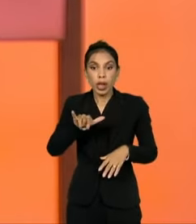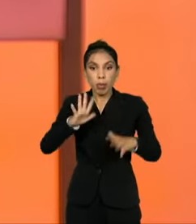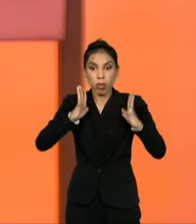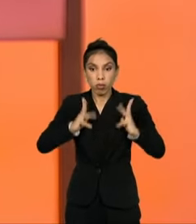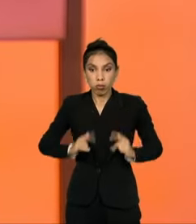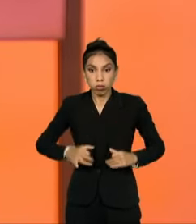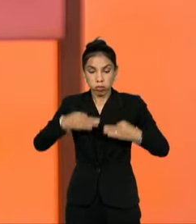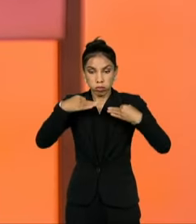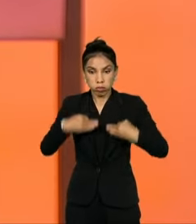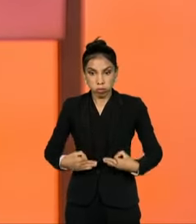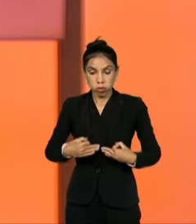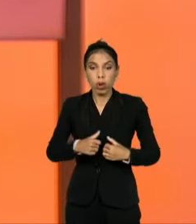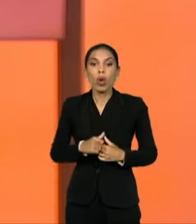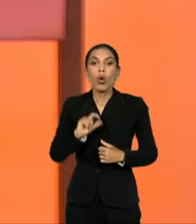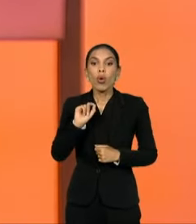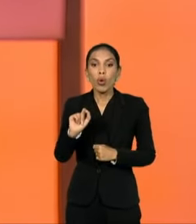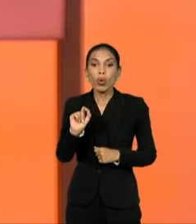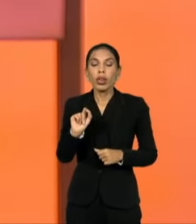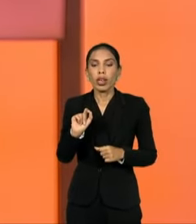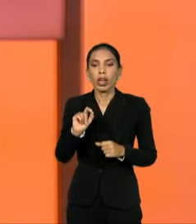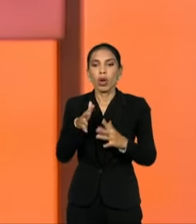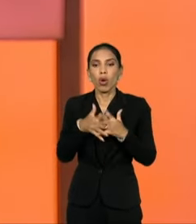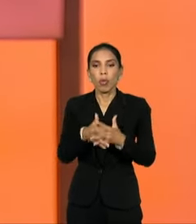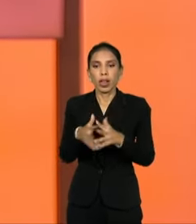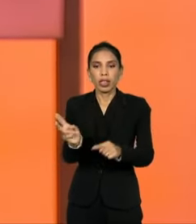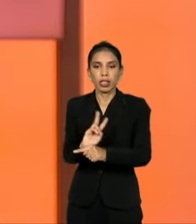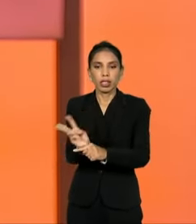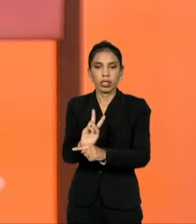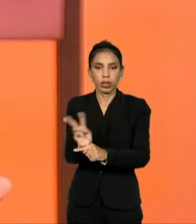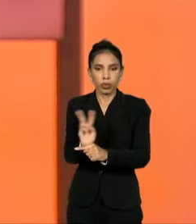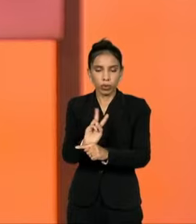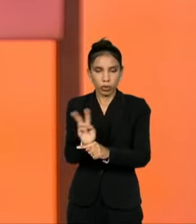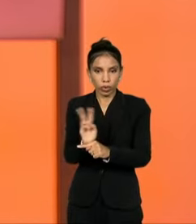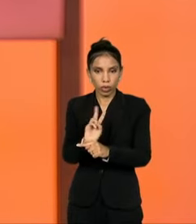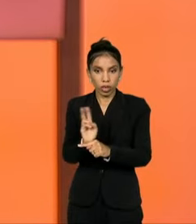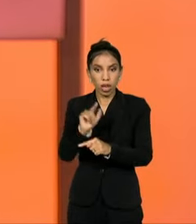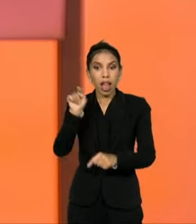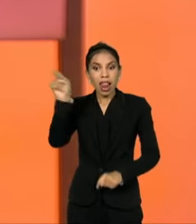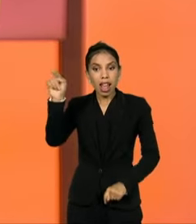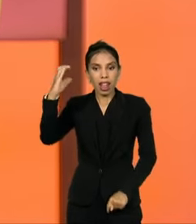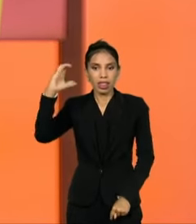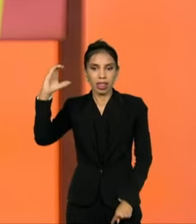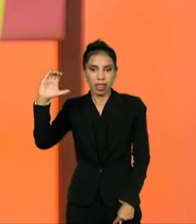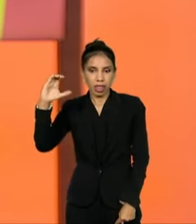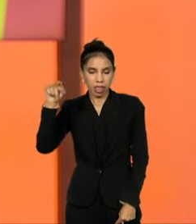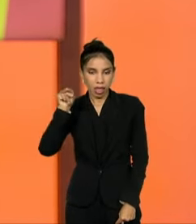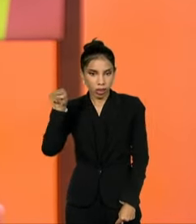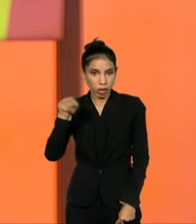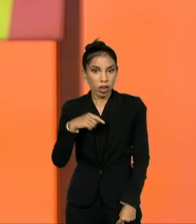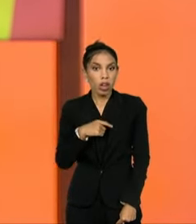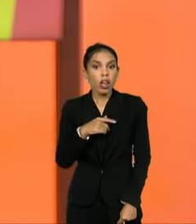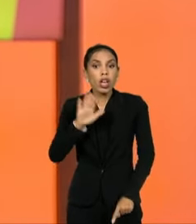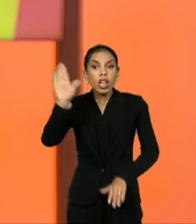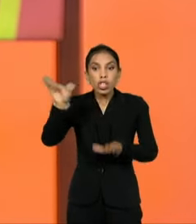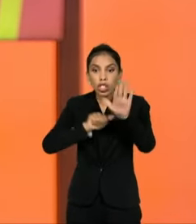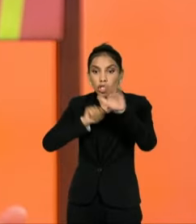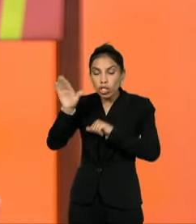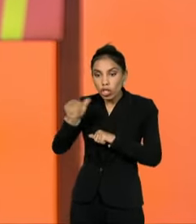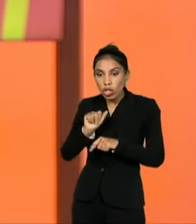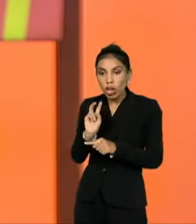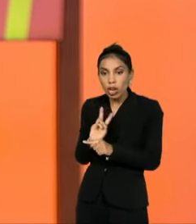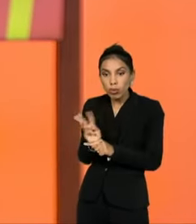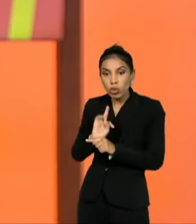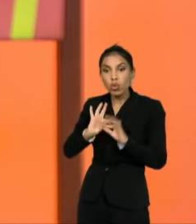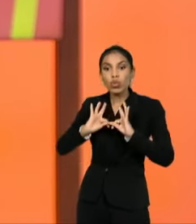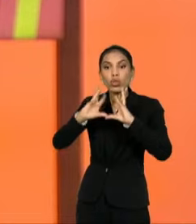das partes complicadas era a segurança do condomínio. Uhum. Né? Isso em Niterói. E ele fala, olha, ele chama os seguranças, que eram